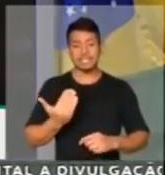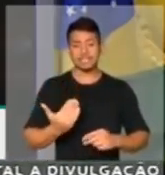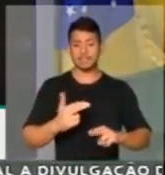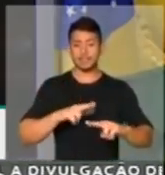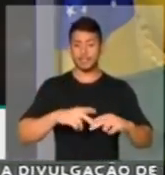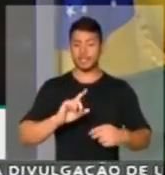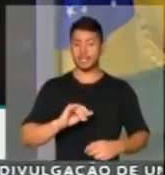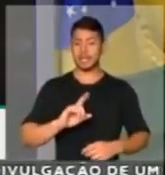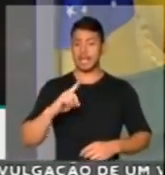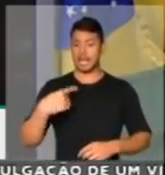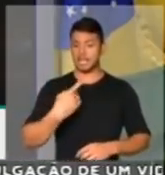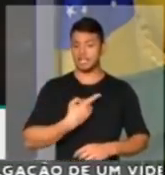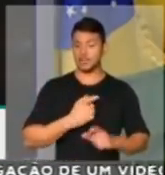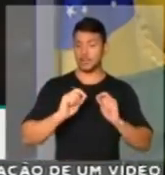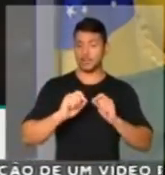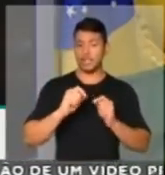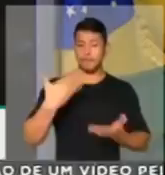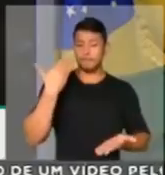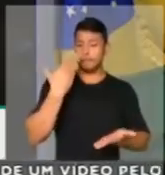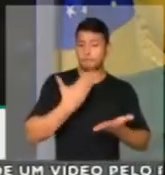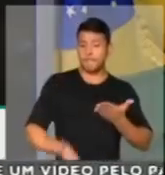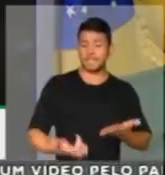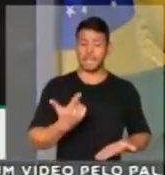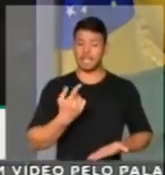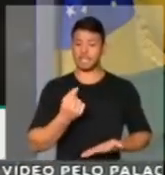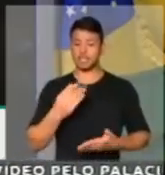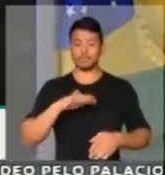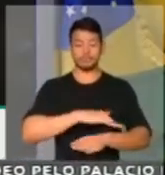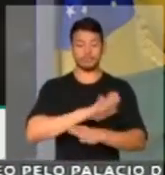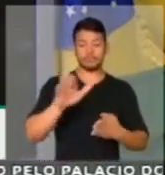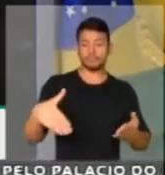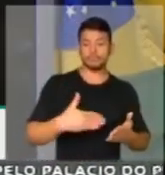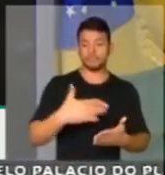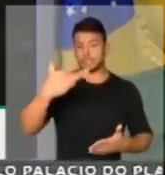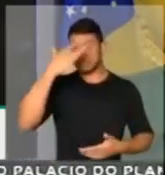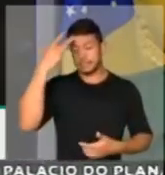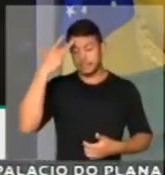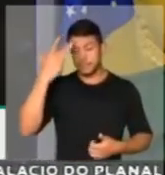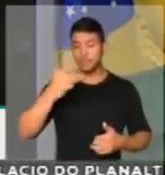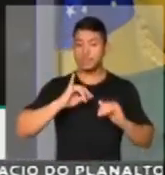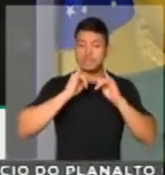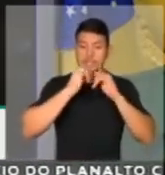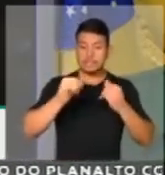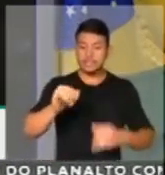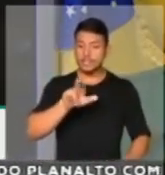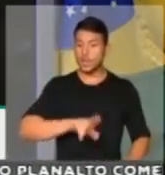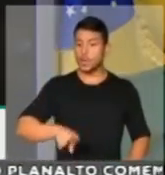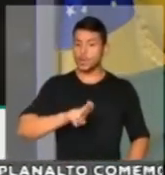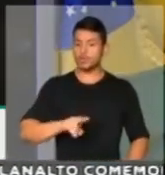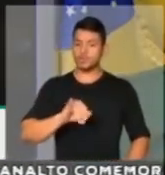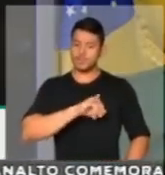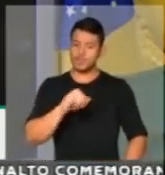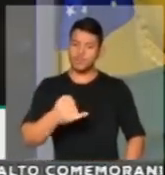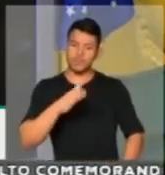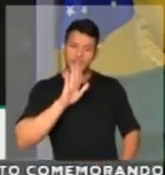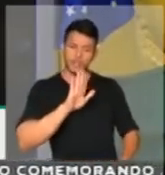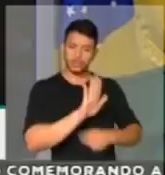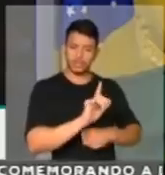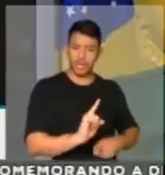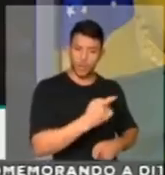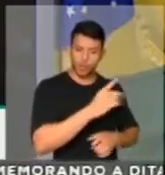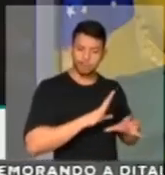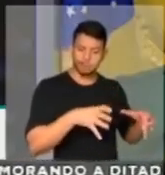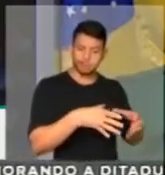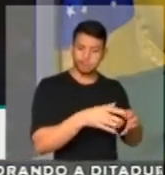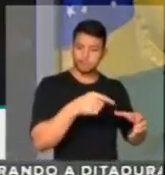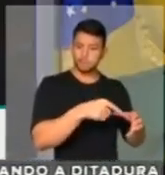que a gente dilua uma perda gigantesca entre todos os consumidores de energia do país para beneficiar um setor, porque esse